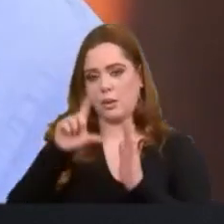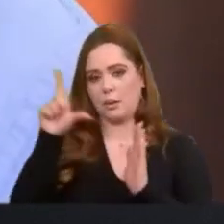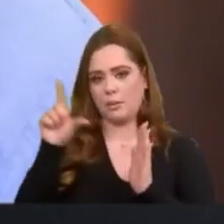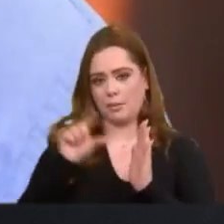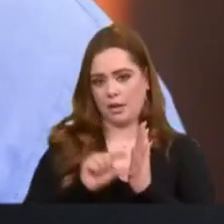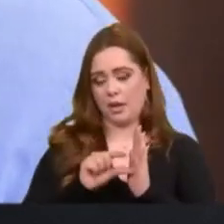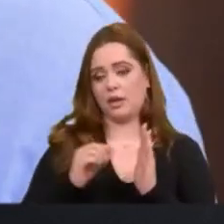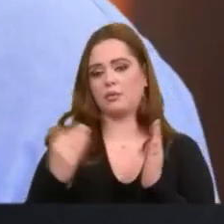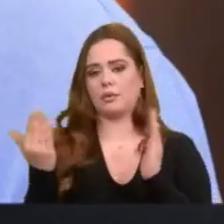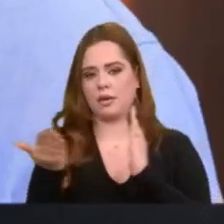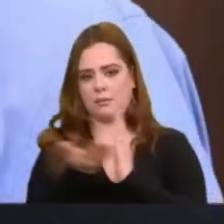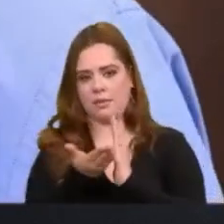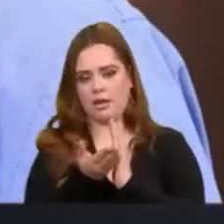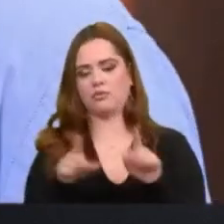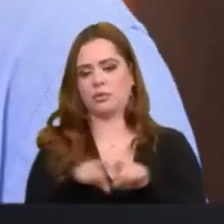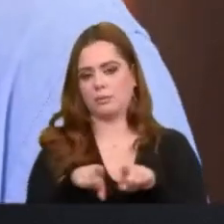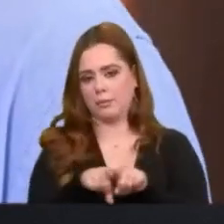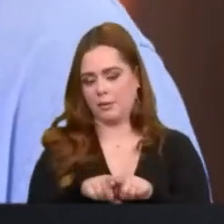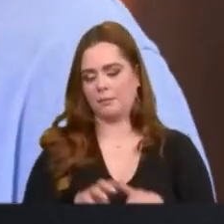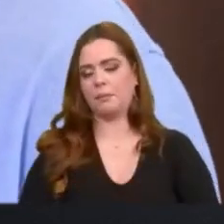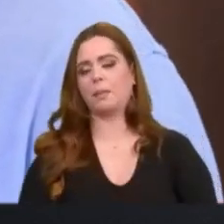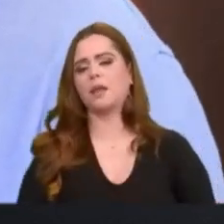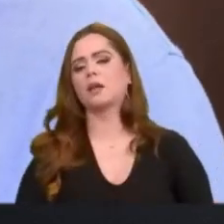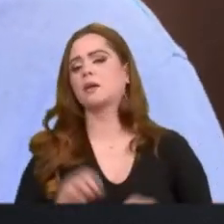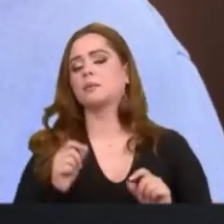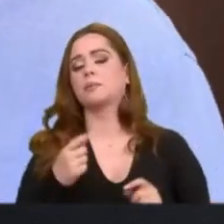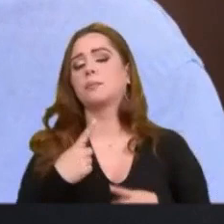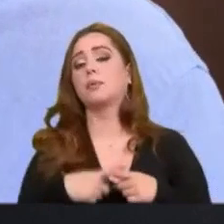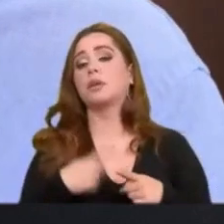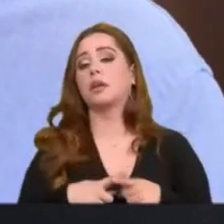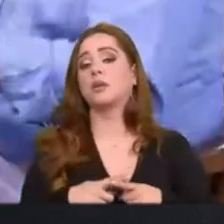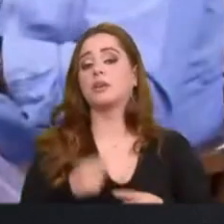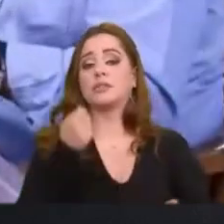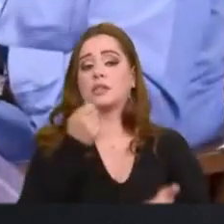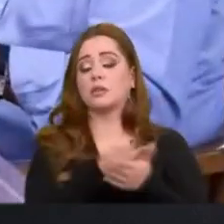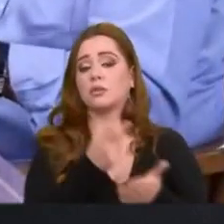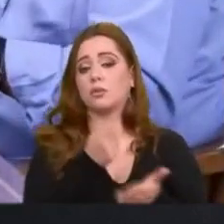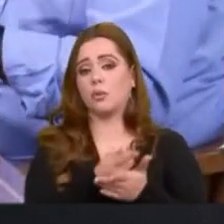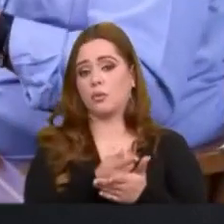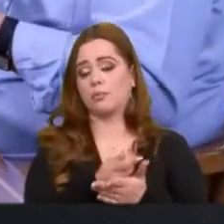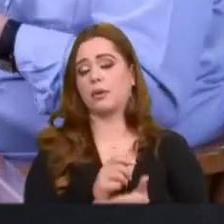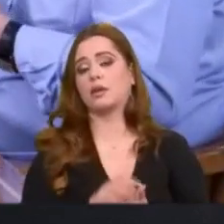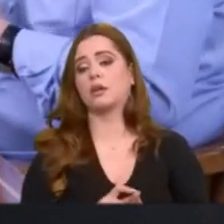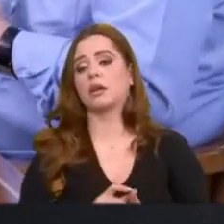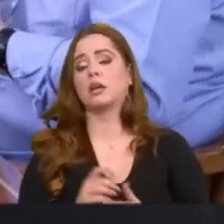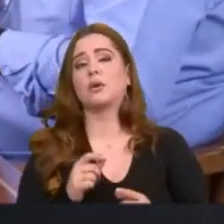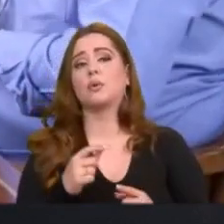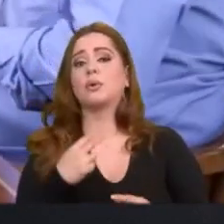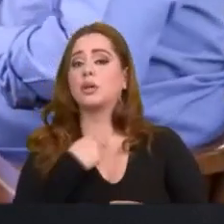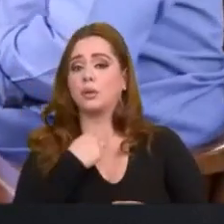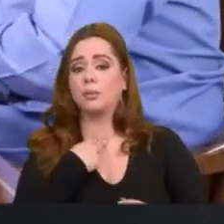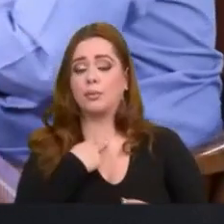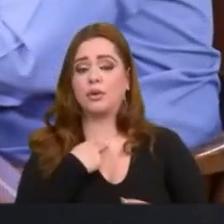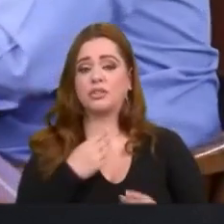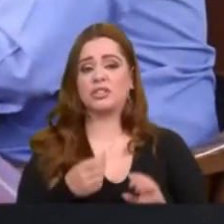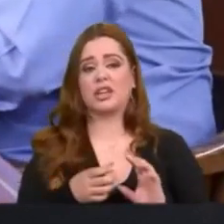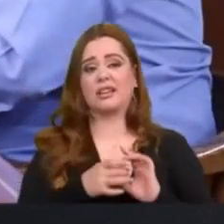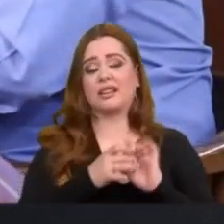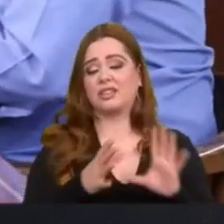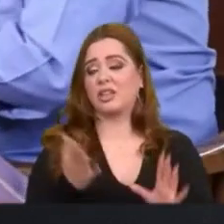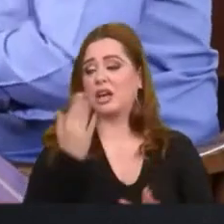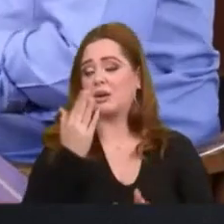porque ele não tem preço o que você não deixa é o alimento estragar na roça e você compra isso e você